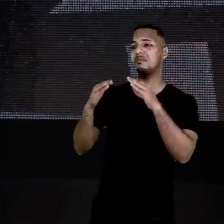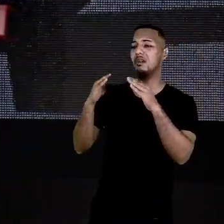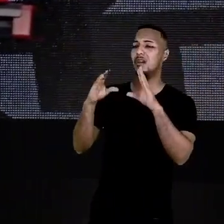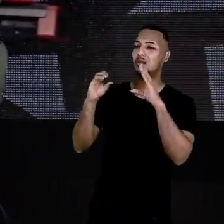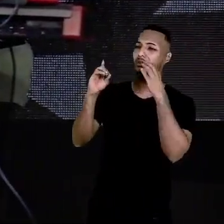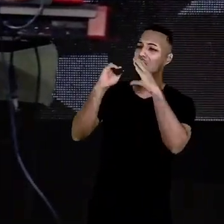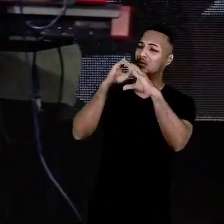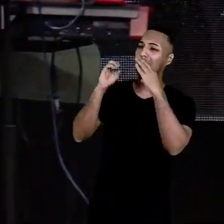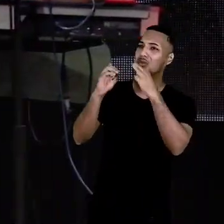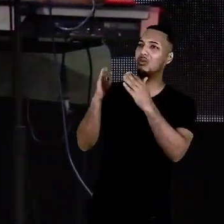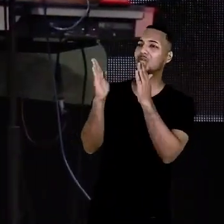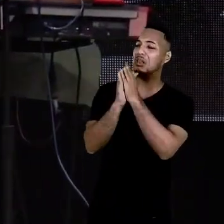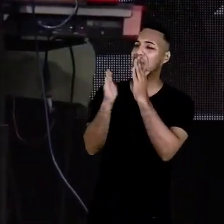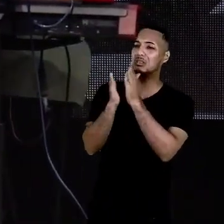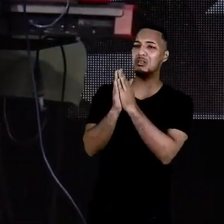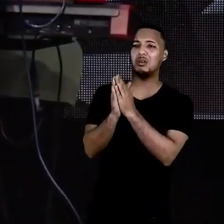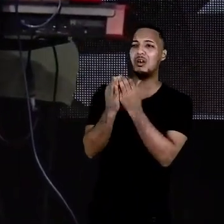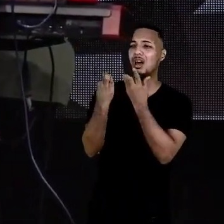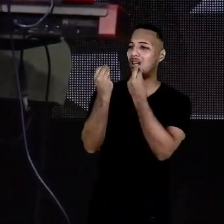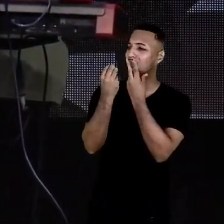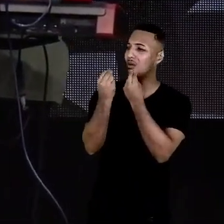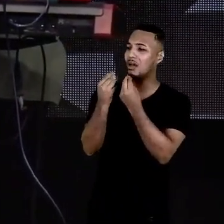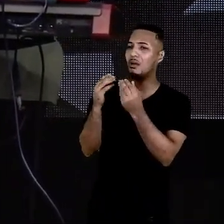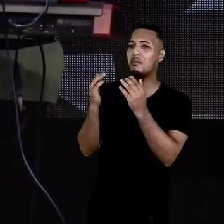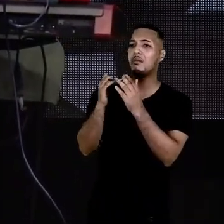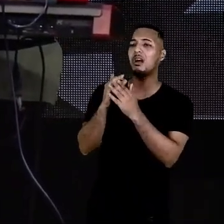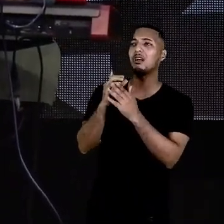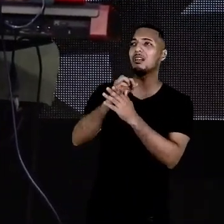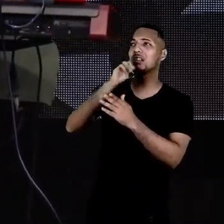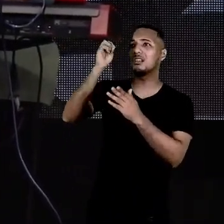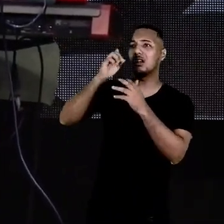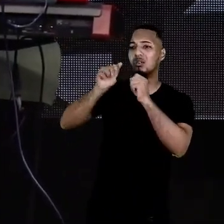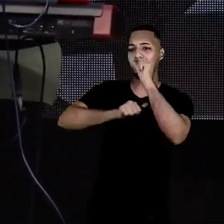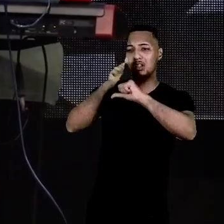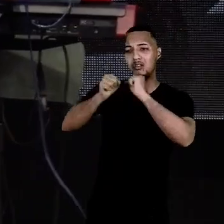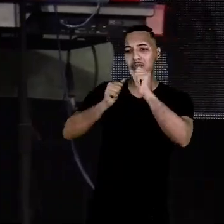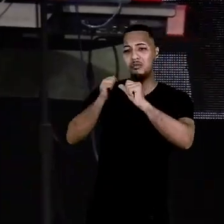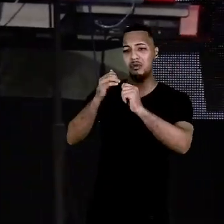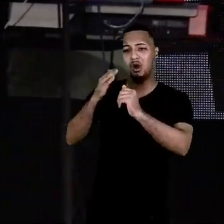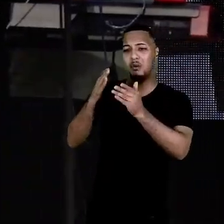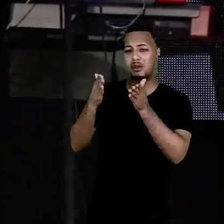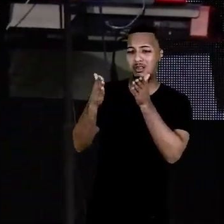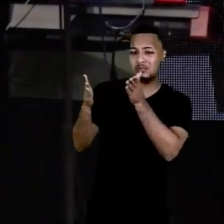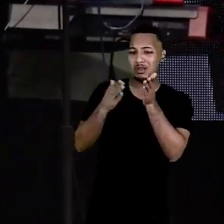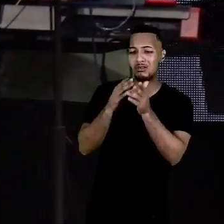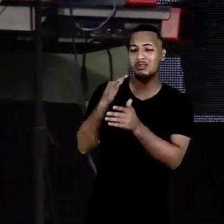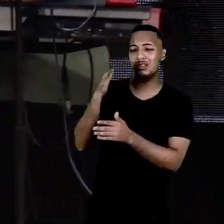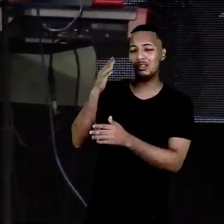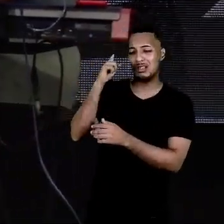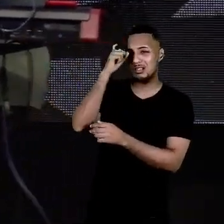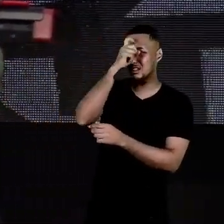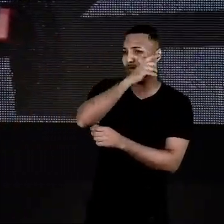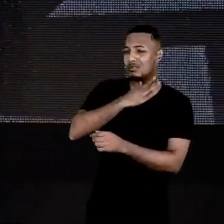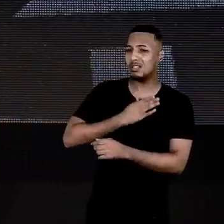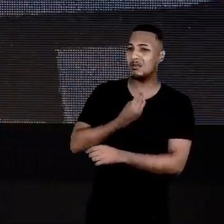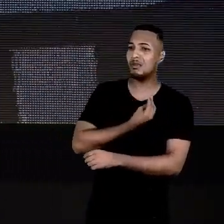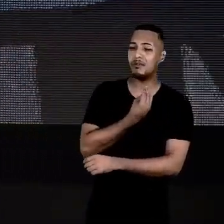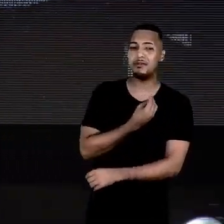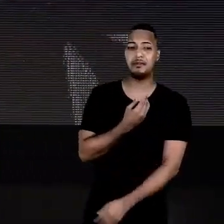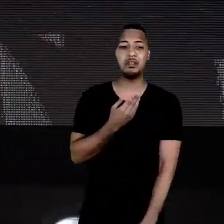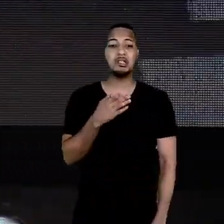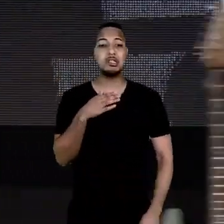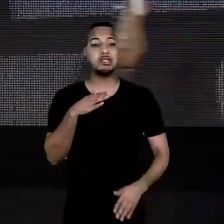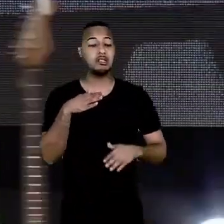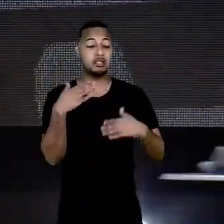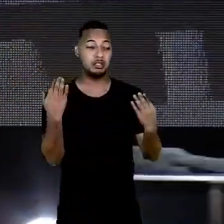Deus mudar a circunstância que eu estou enfrentando. Querido, deixa eu te dizer sinceramente, a sua oração talvez